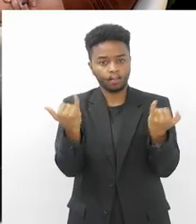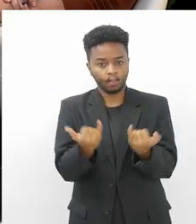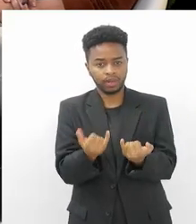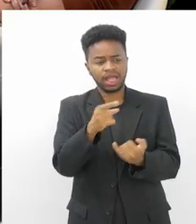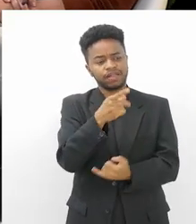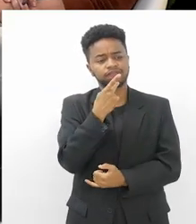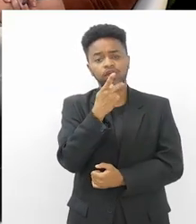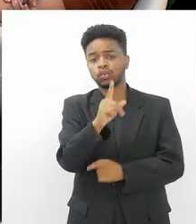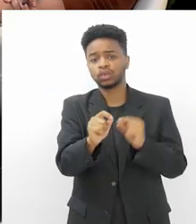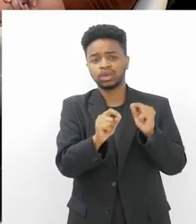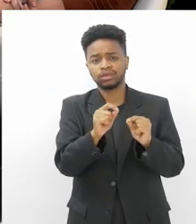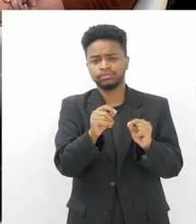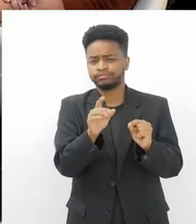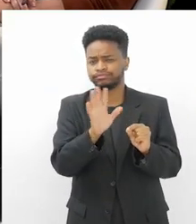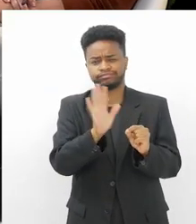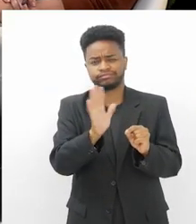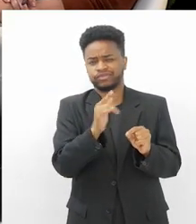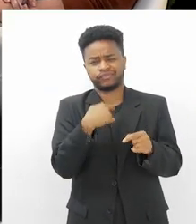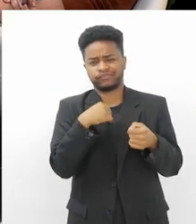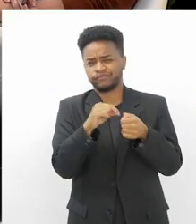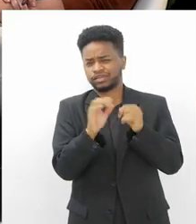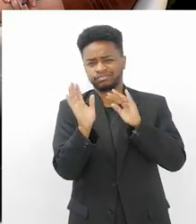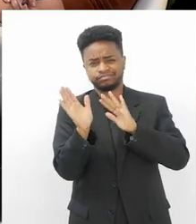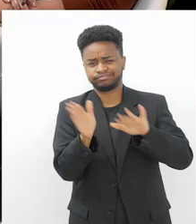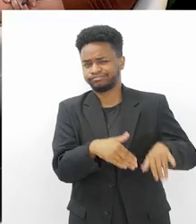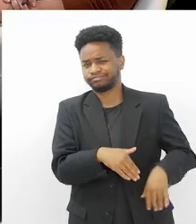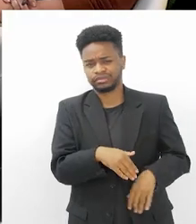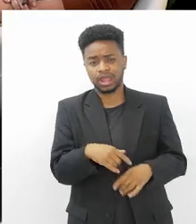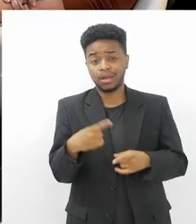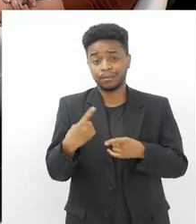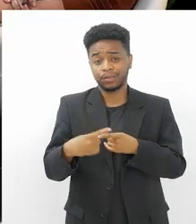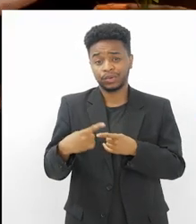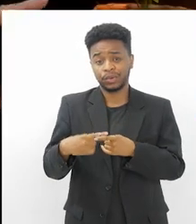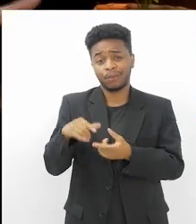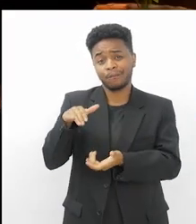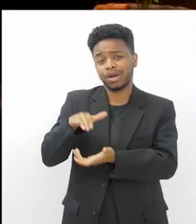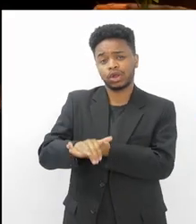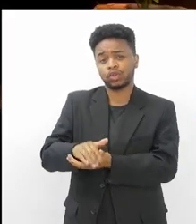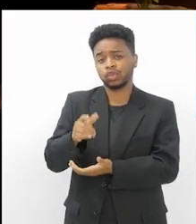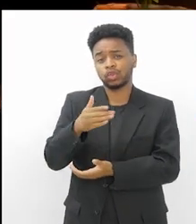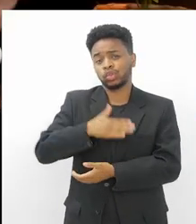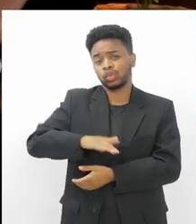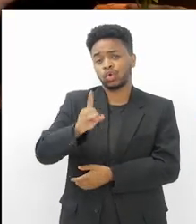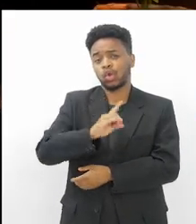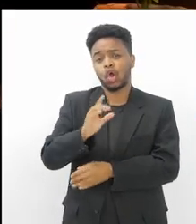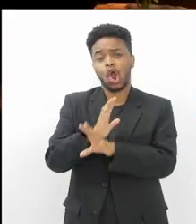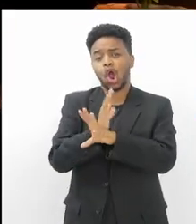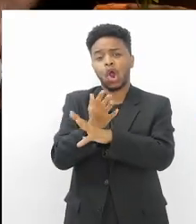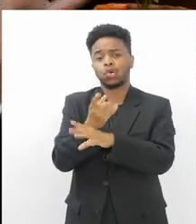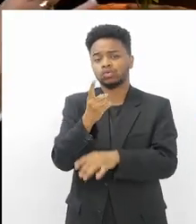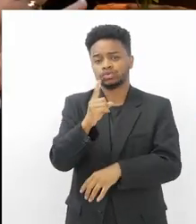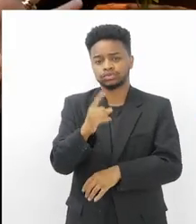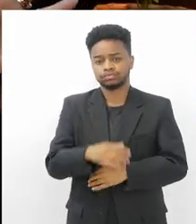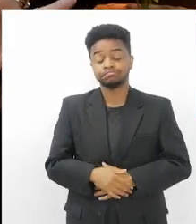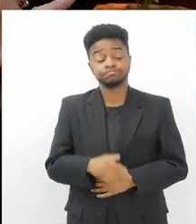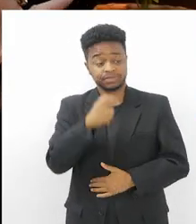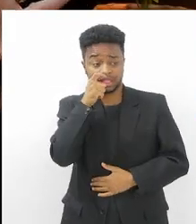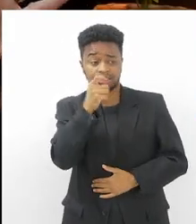que ela tem que perder peso, ela diz claramente que ela não vai fazer isto porque o companheiro não gosta de